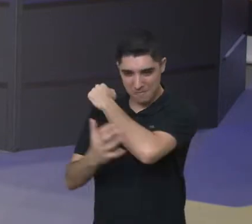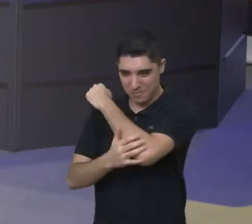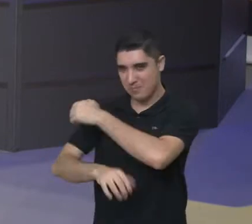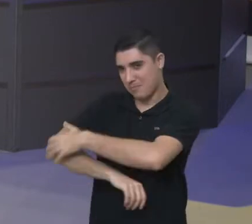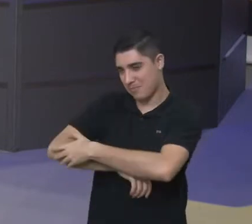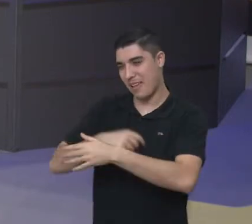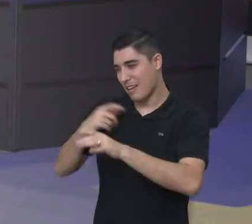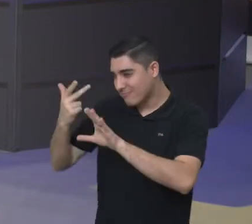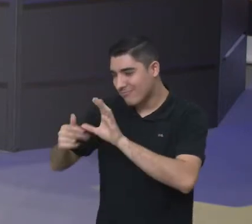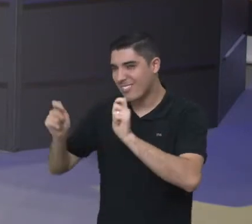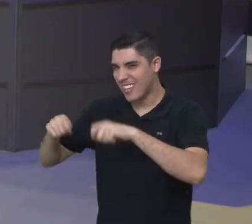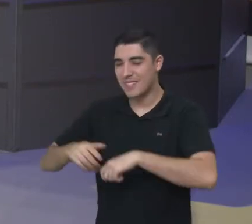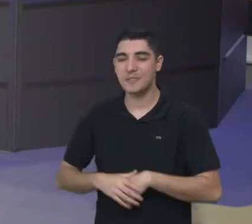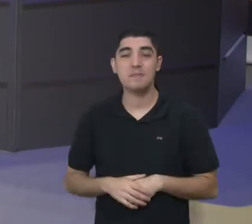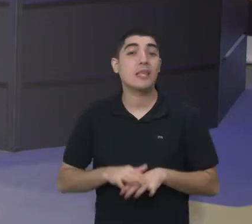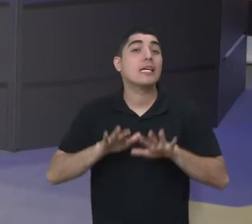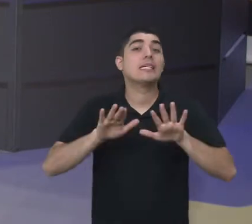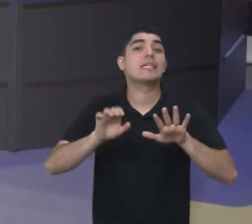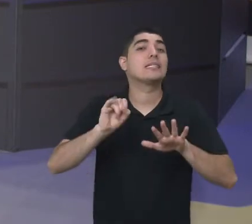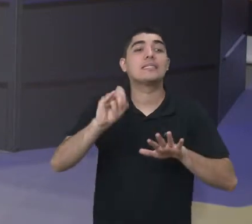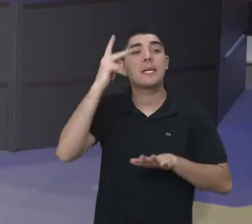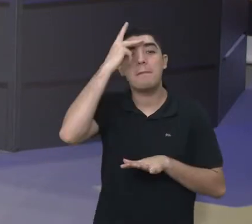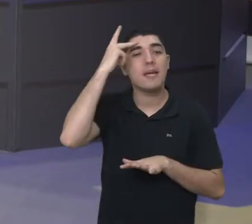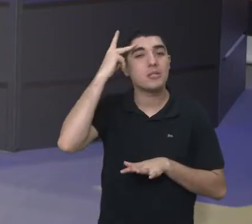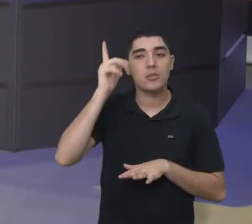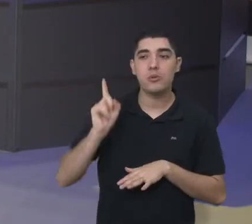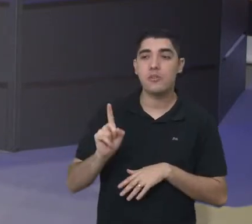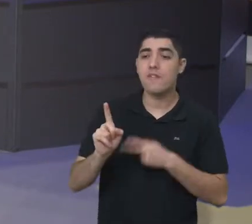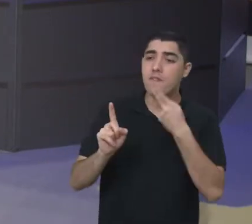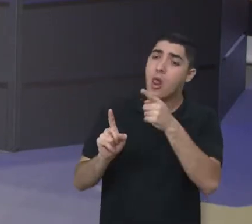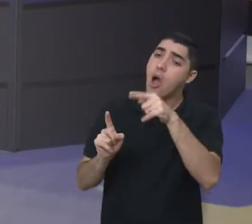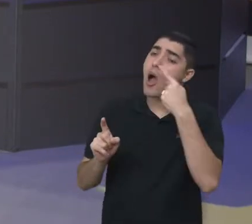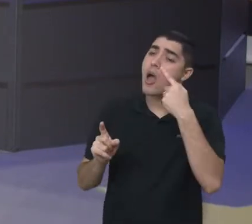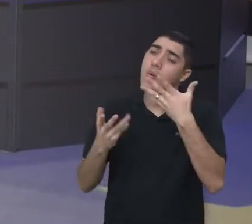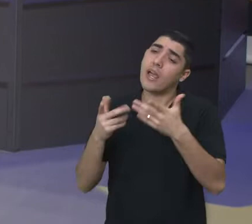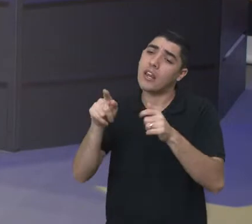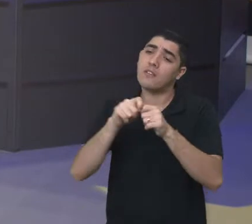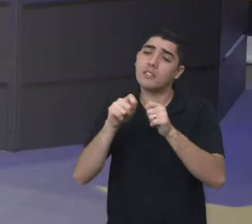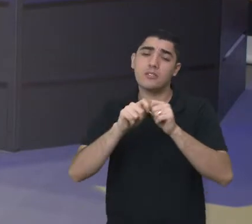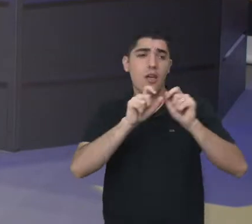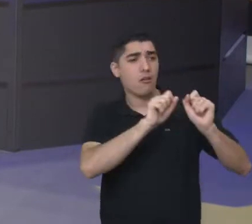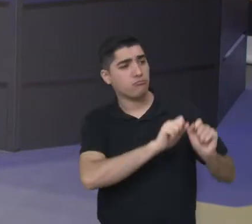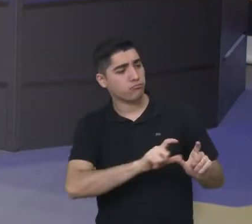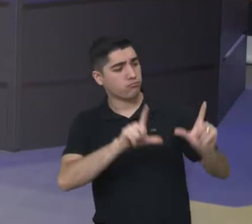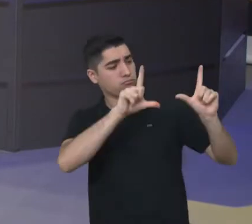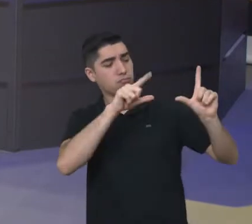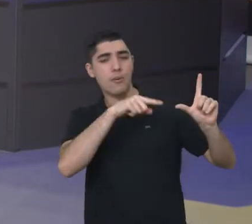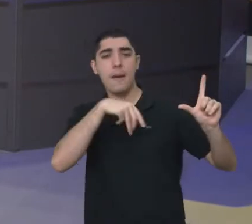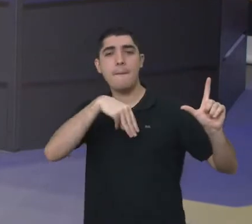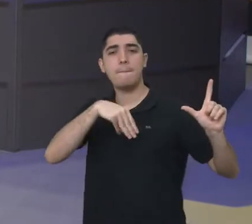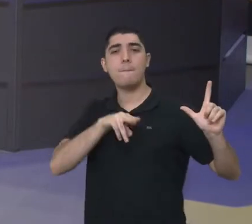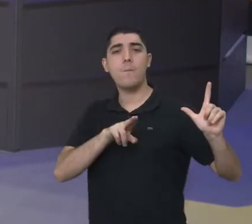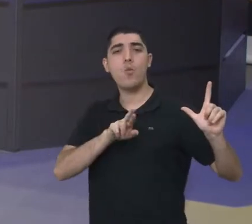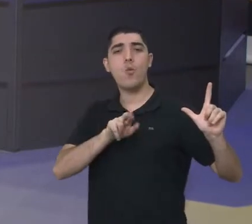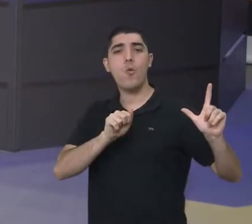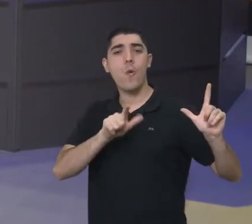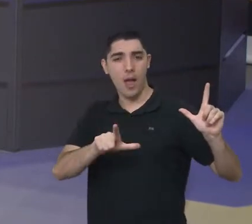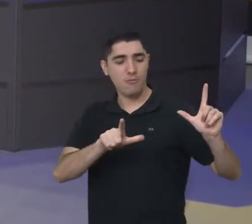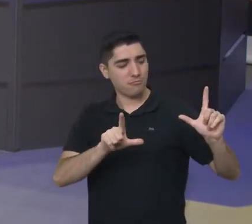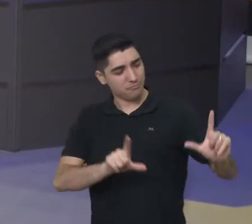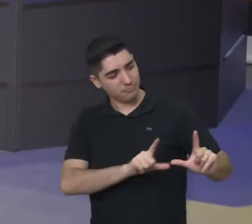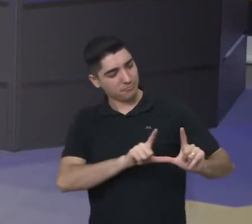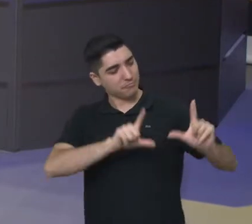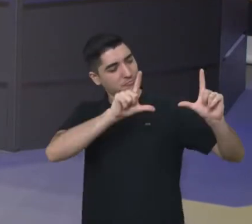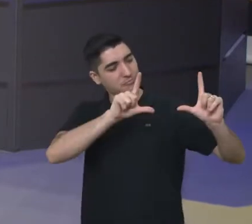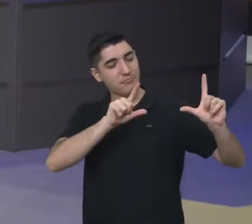quero que você faça um mural aqui para mim. No meio da sua arte, do